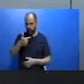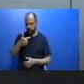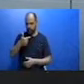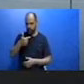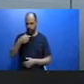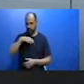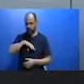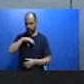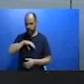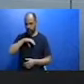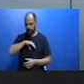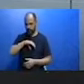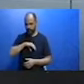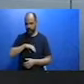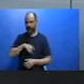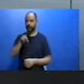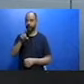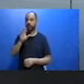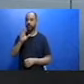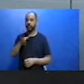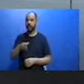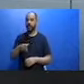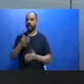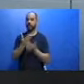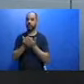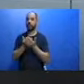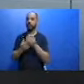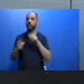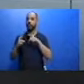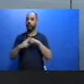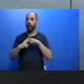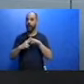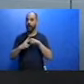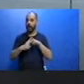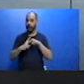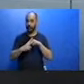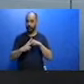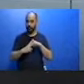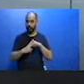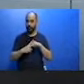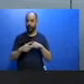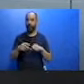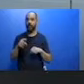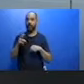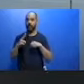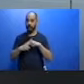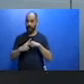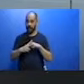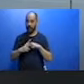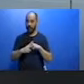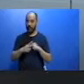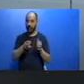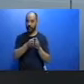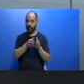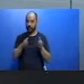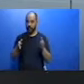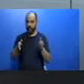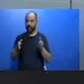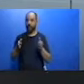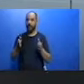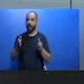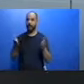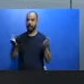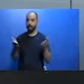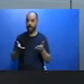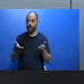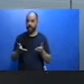se você já estudaram os verbos viram que os verbos podem estar no tempo presente passado e